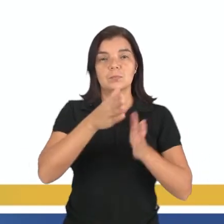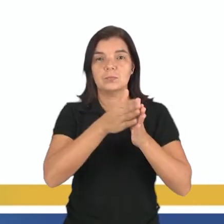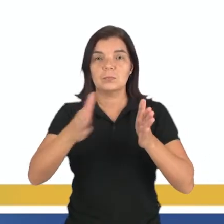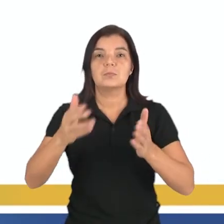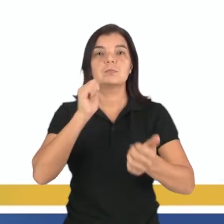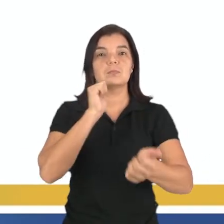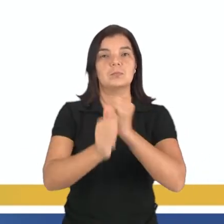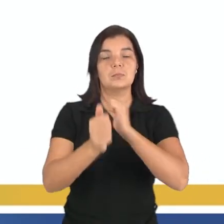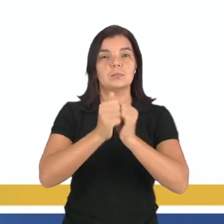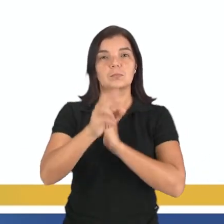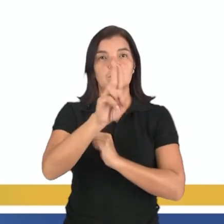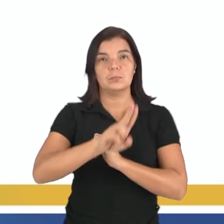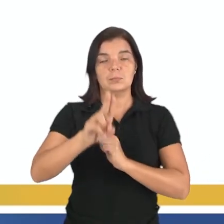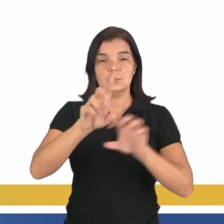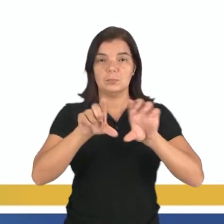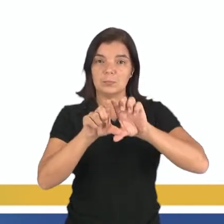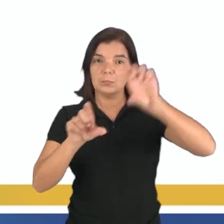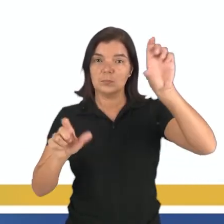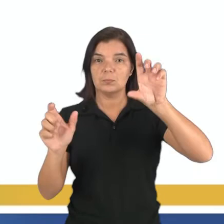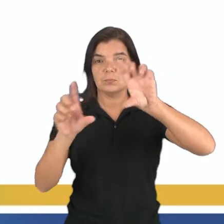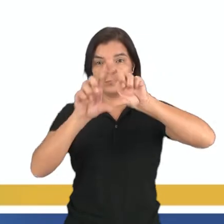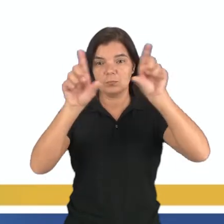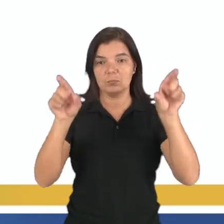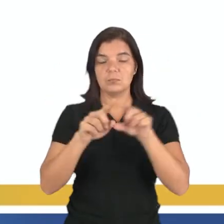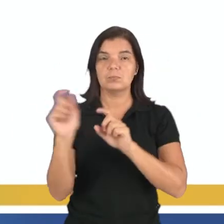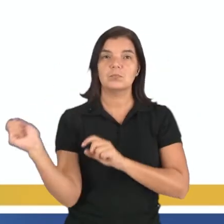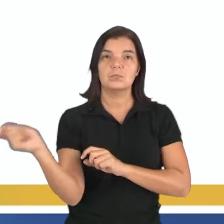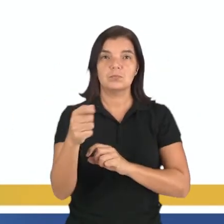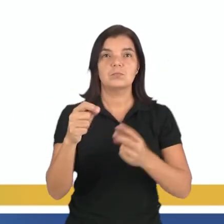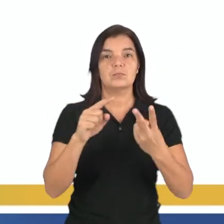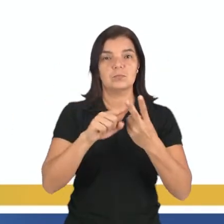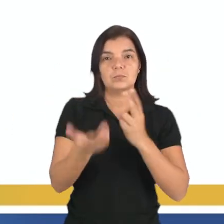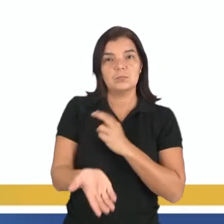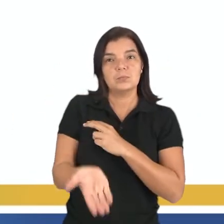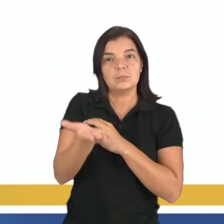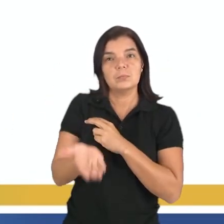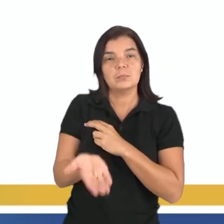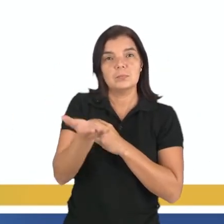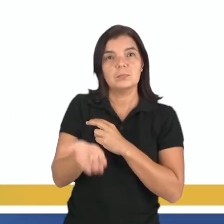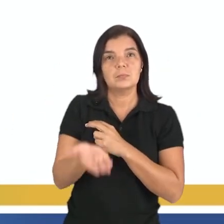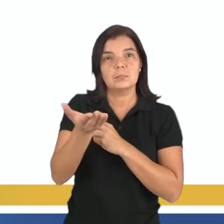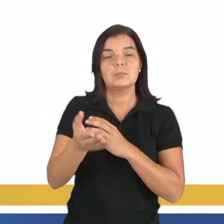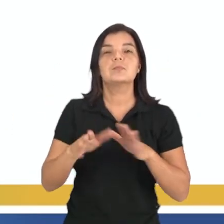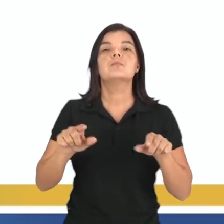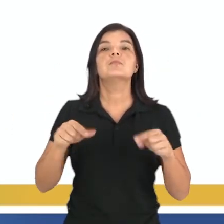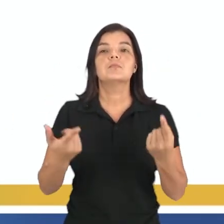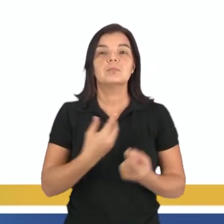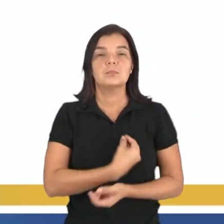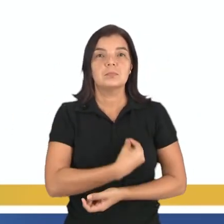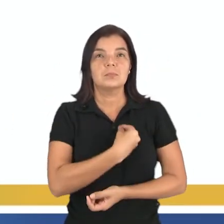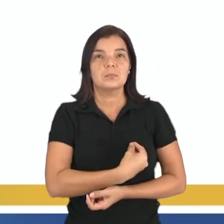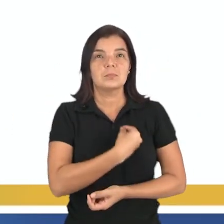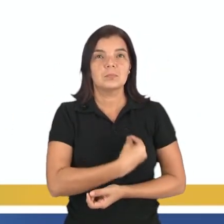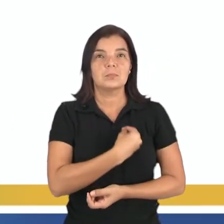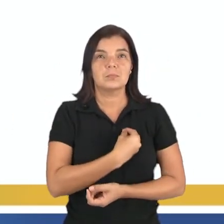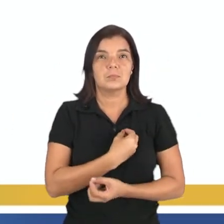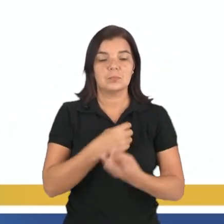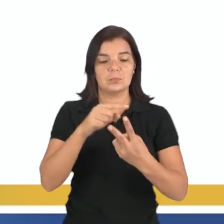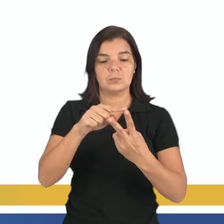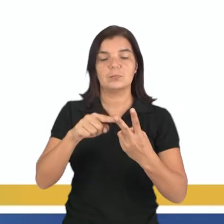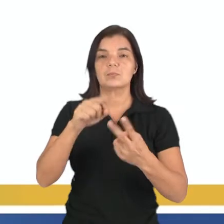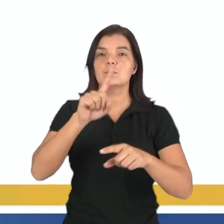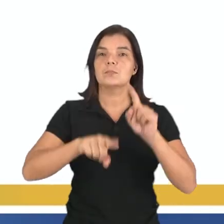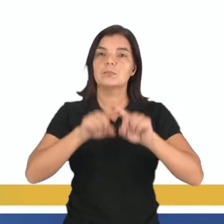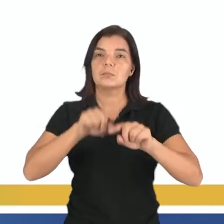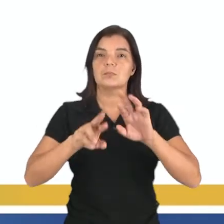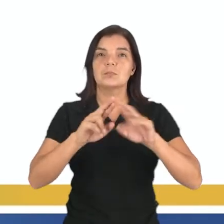jogo. Nós utilizamos uma raquete e uma peteca. Peteca essa que existe 2